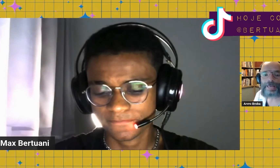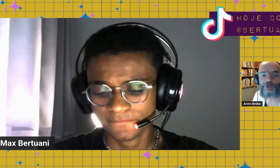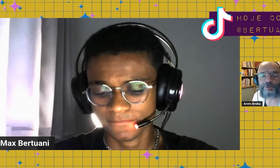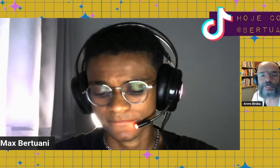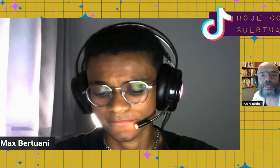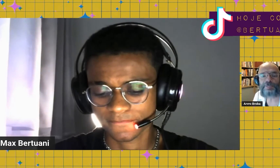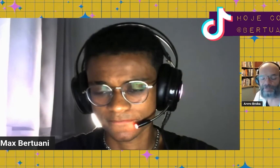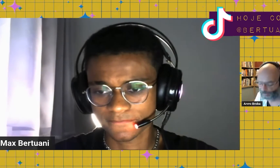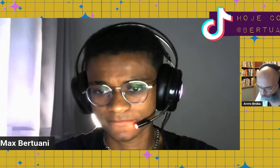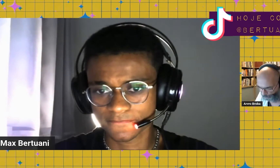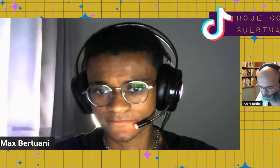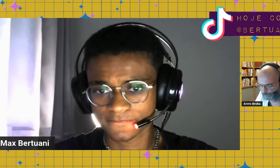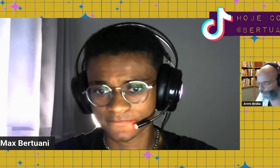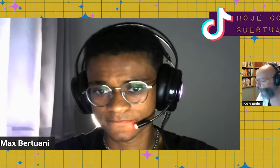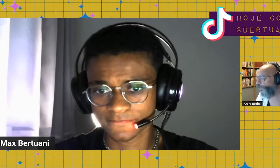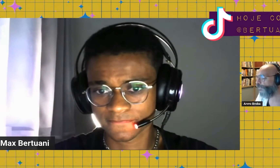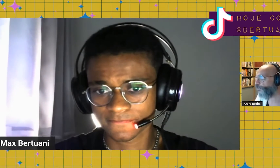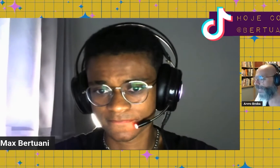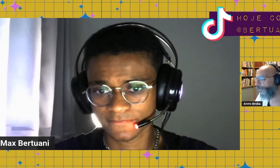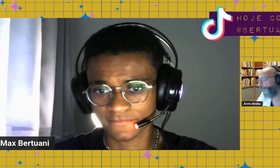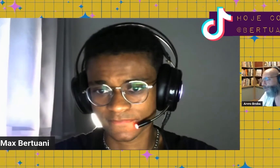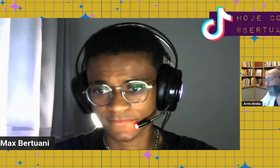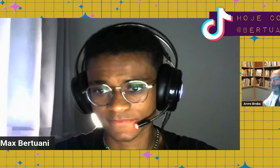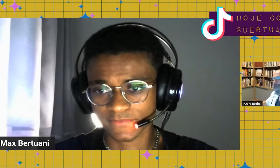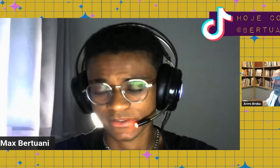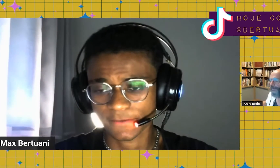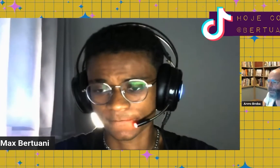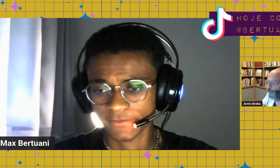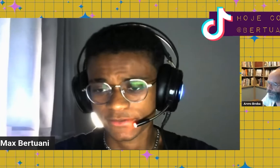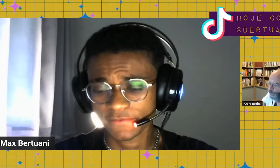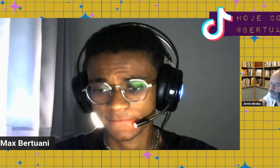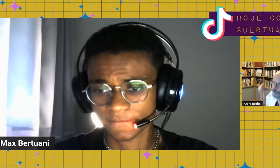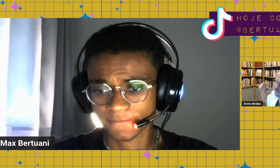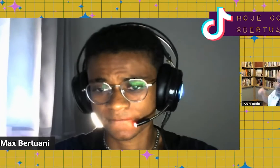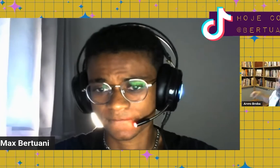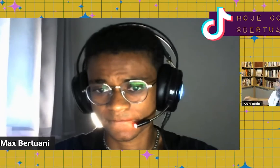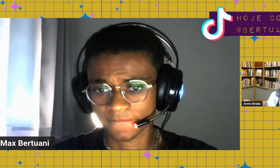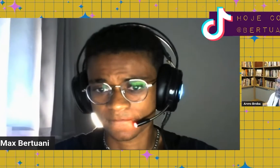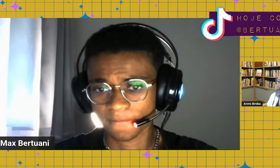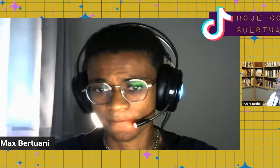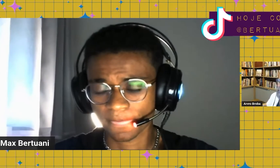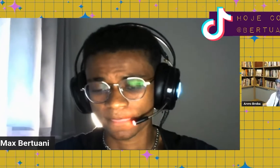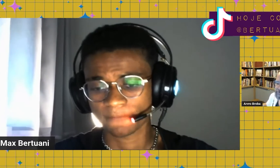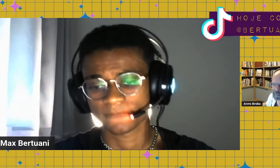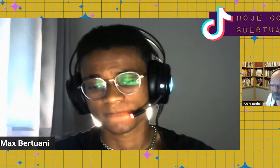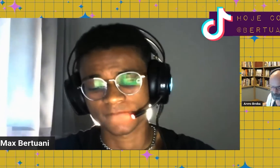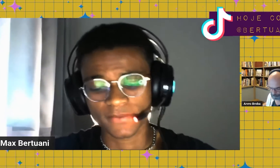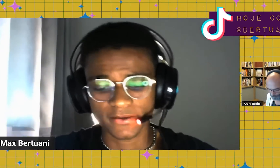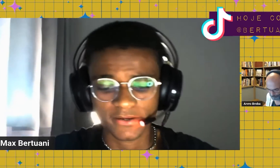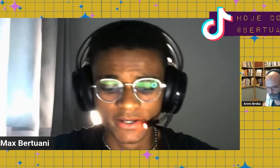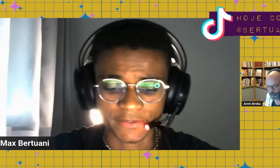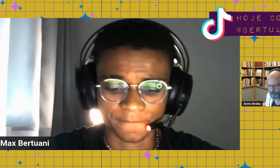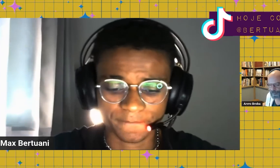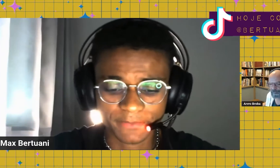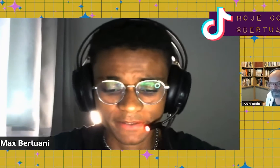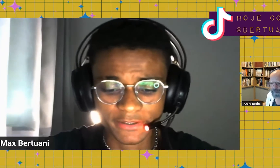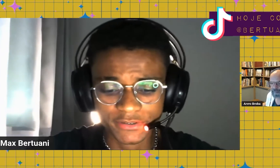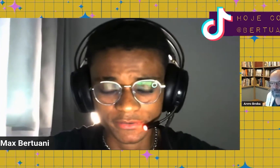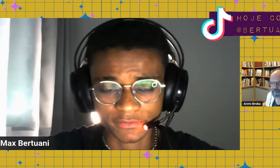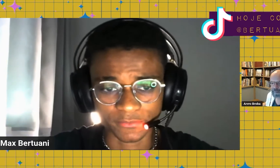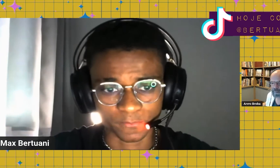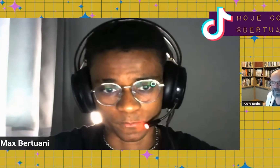esculachos aí rapaz você edita vira tudo do Avesso Max é por isso que eles gostam O que que você me diz cara